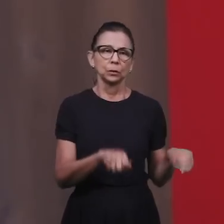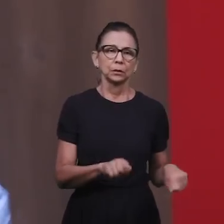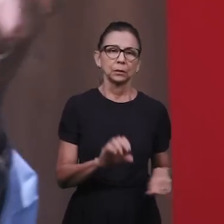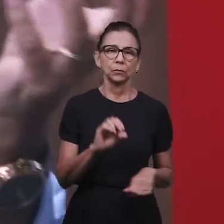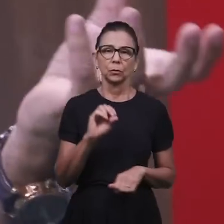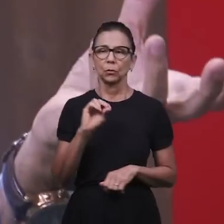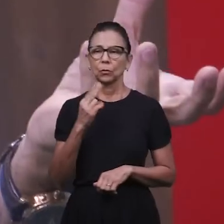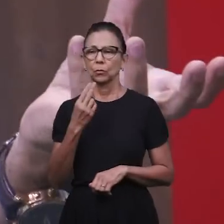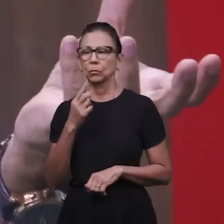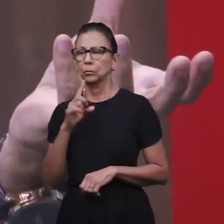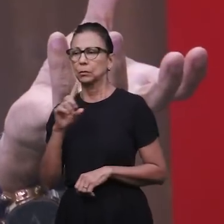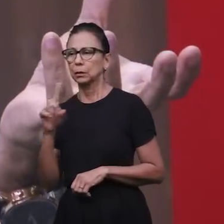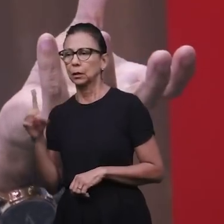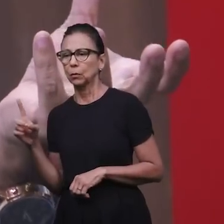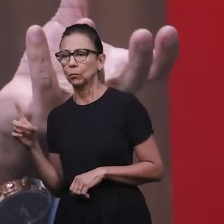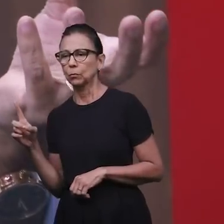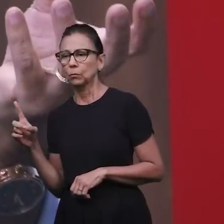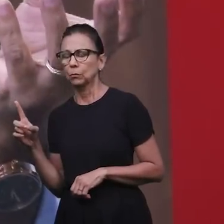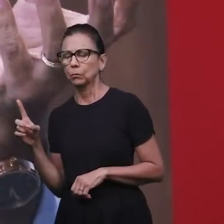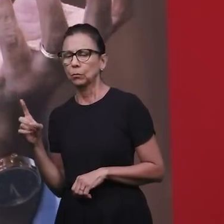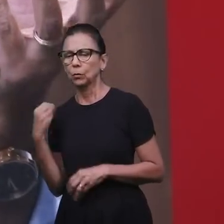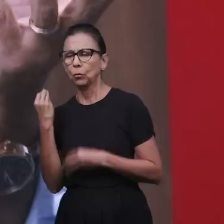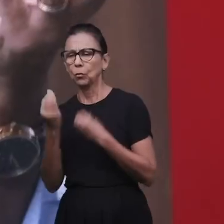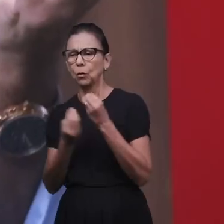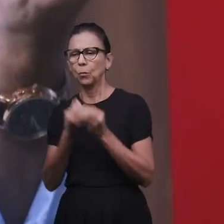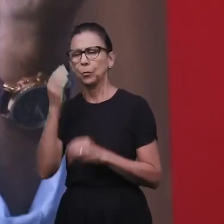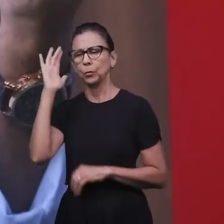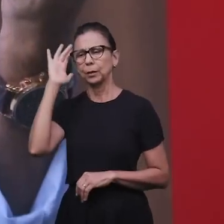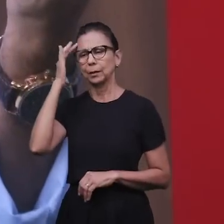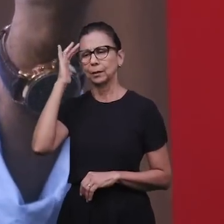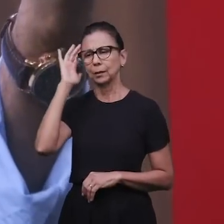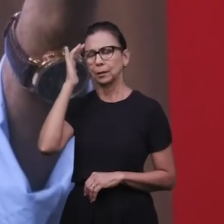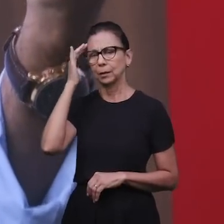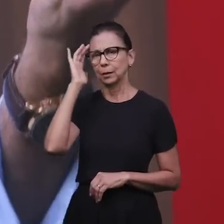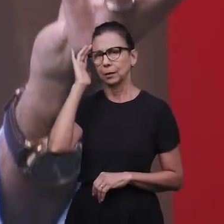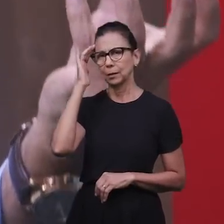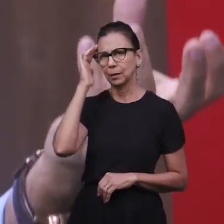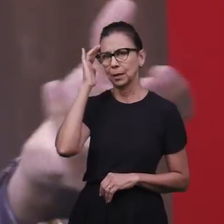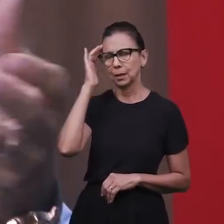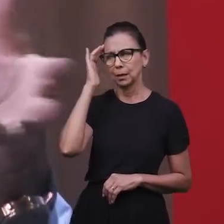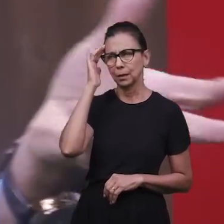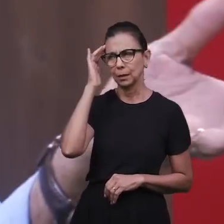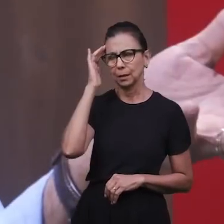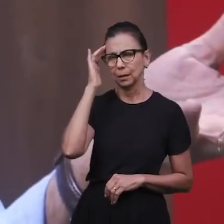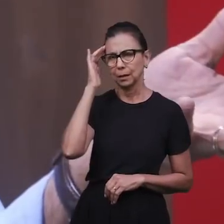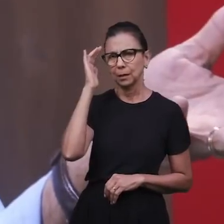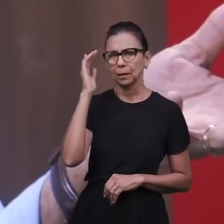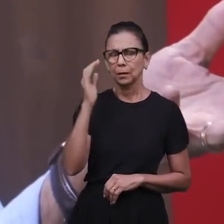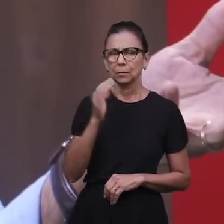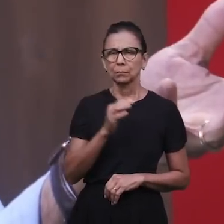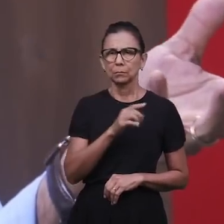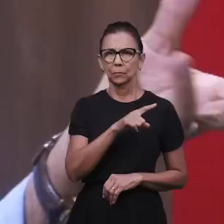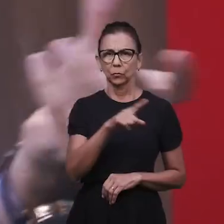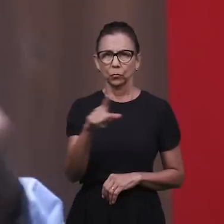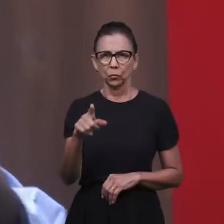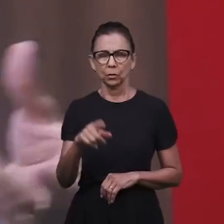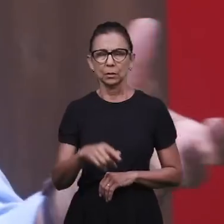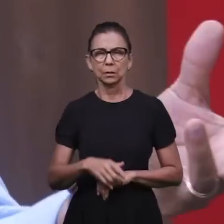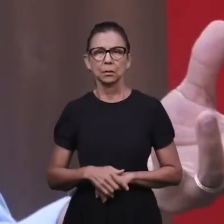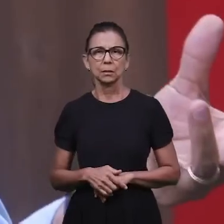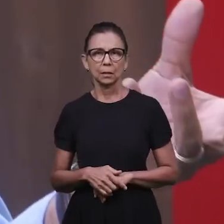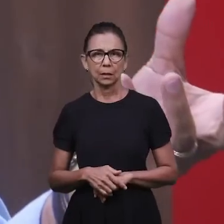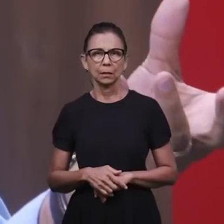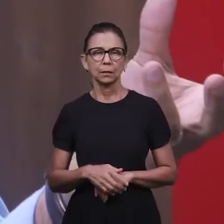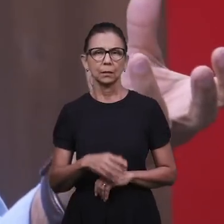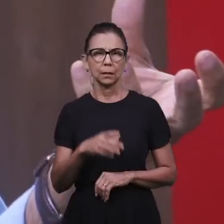É a balança que nós fizemos, né? Se você tem todos os seus direitos, garantidos inclusive por Constituição, você